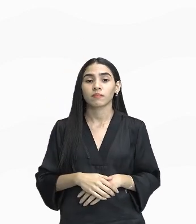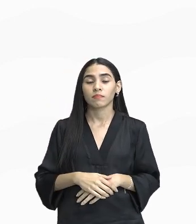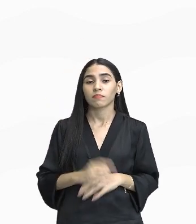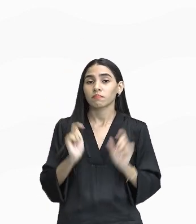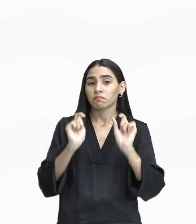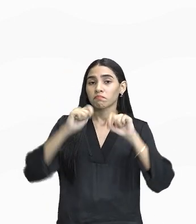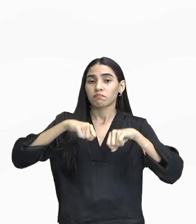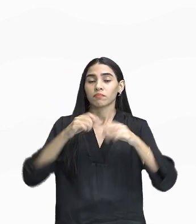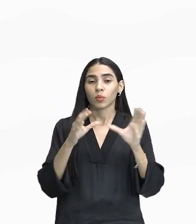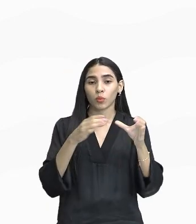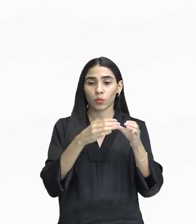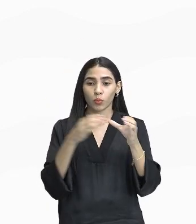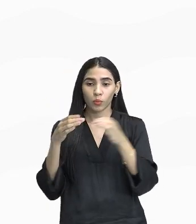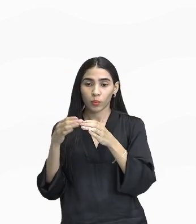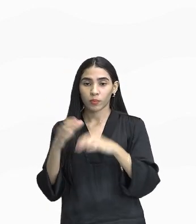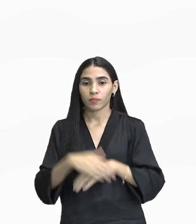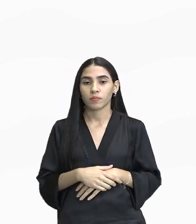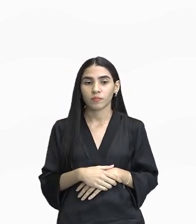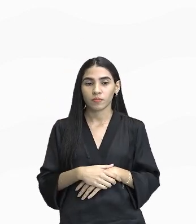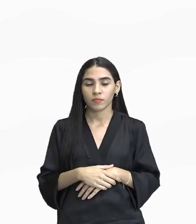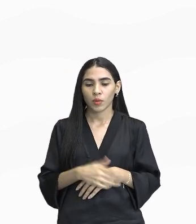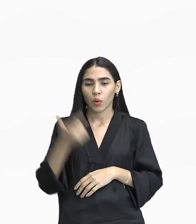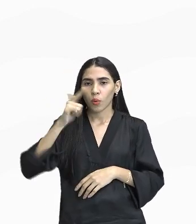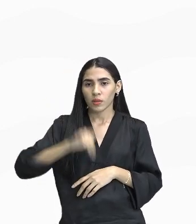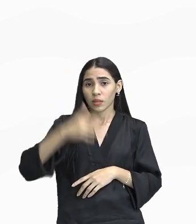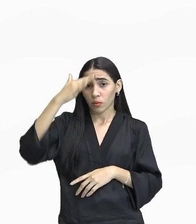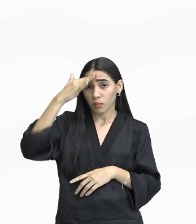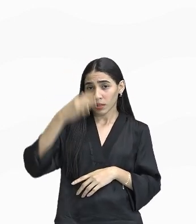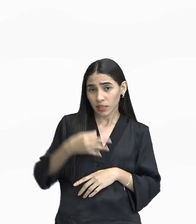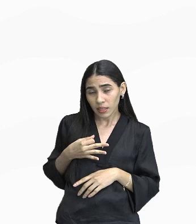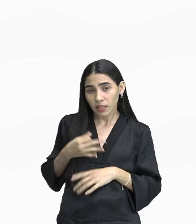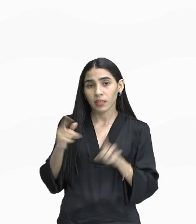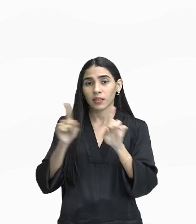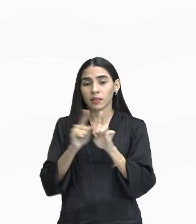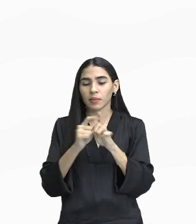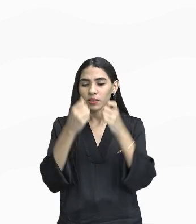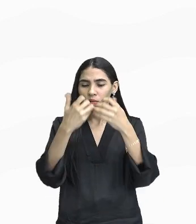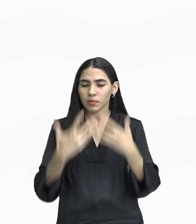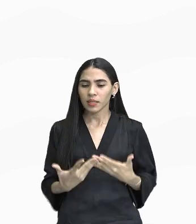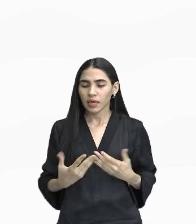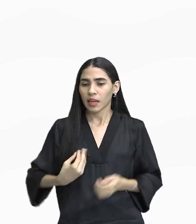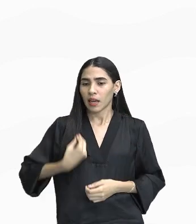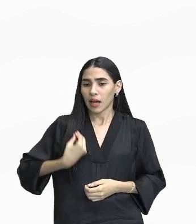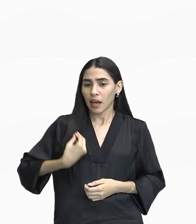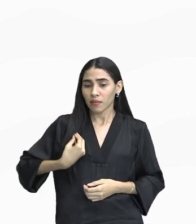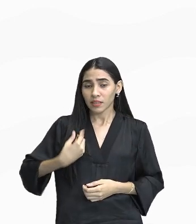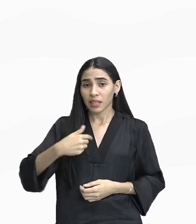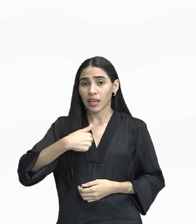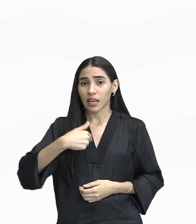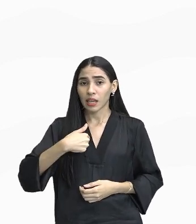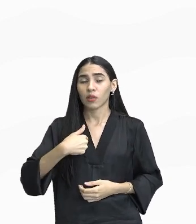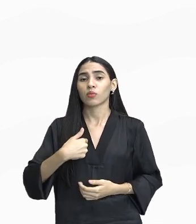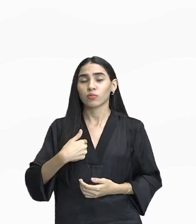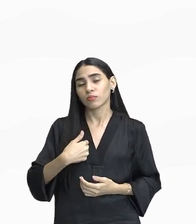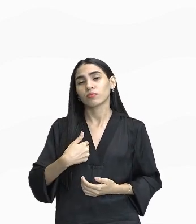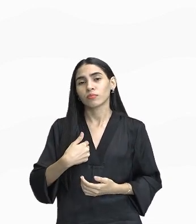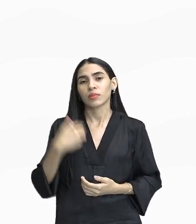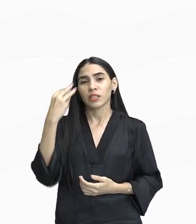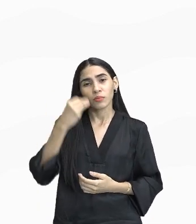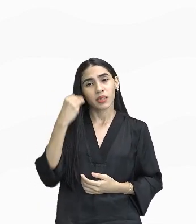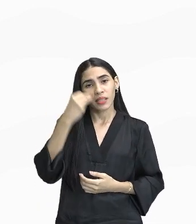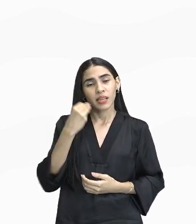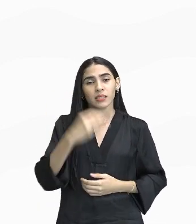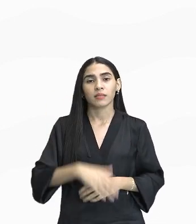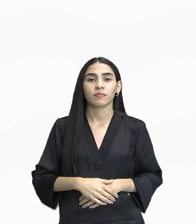aos grupos, olha só, compreender e explicar a realidade que os cerca. Essa função, professor,